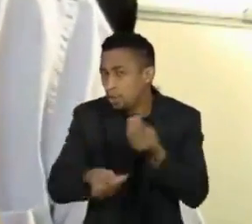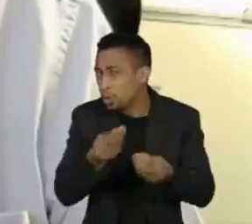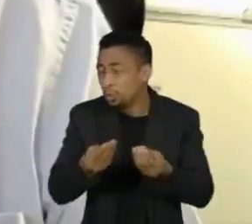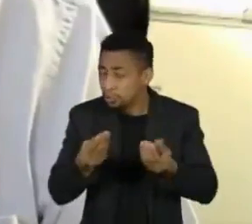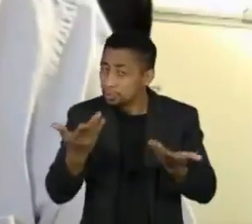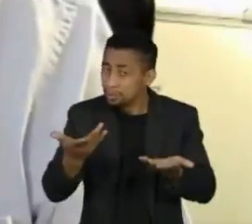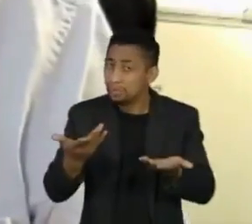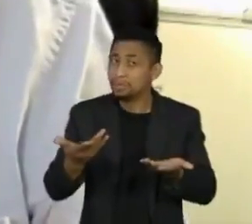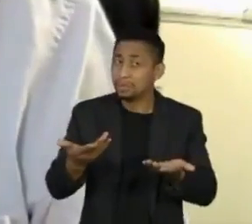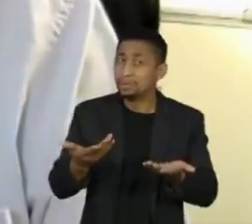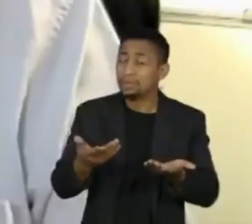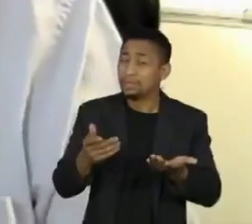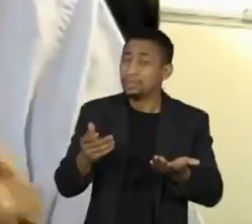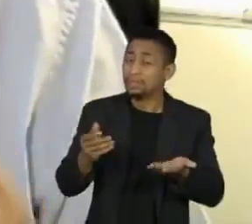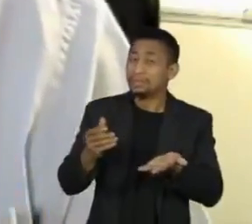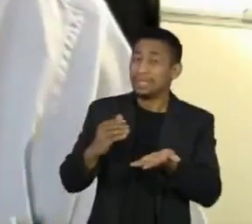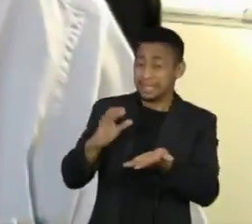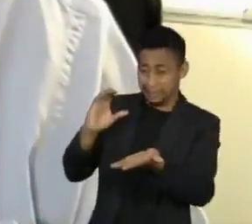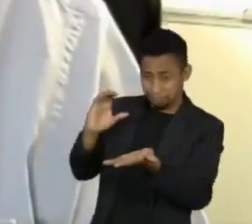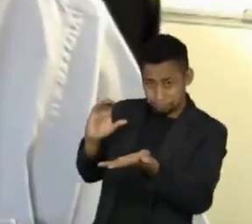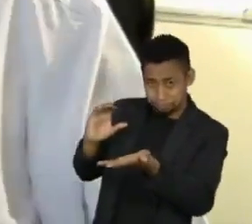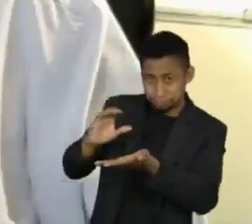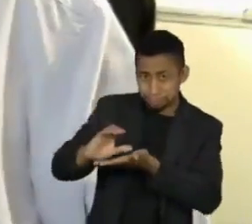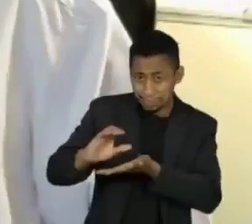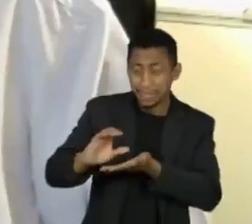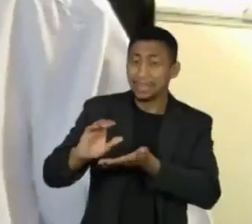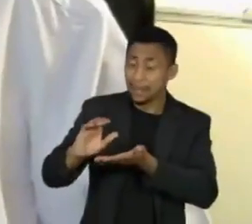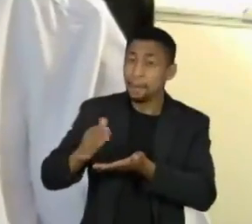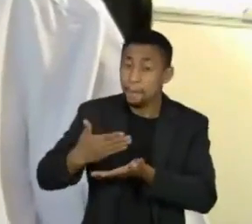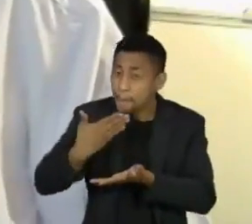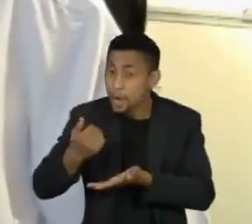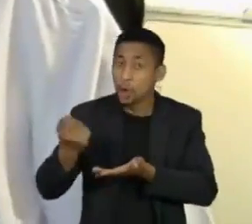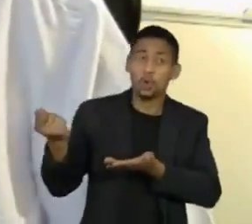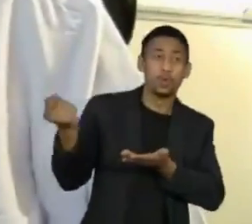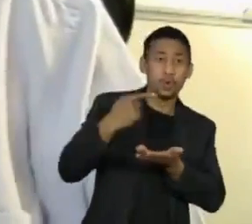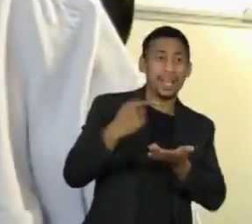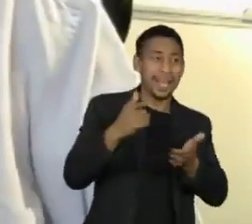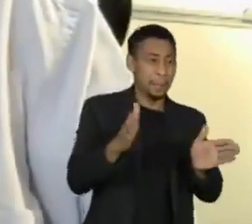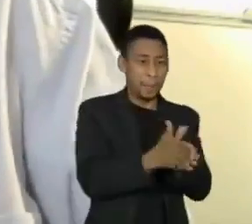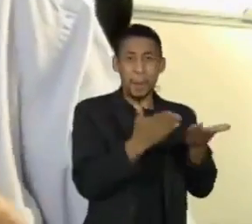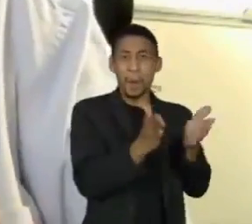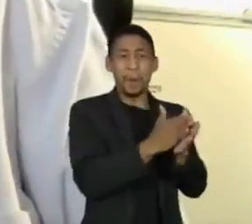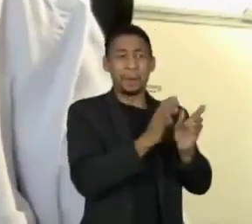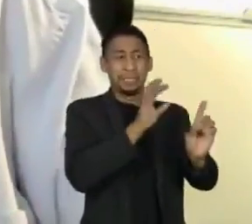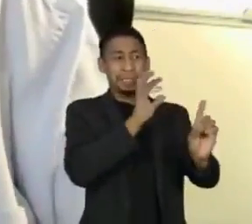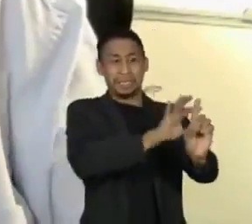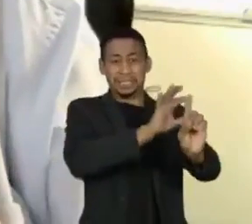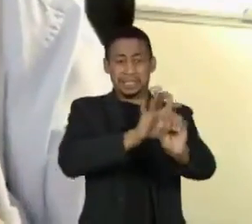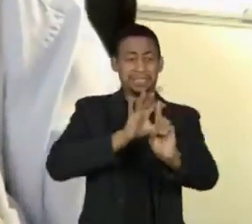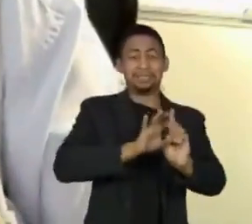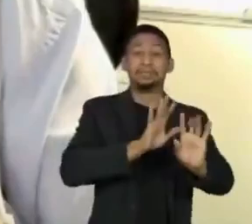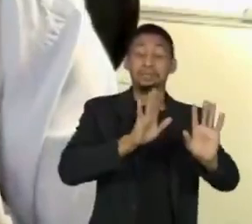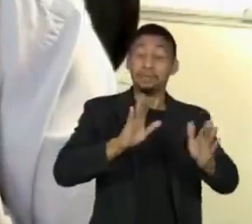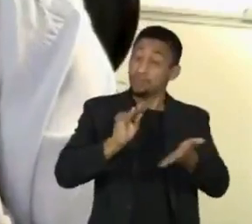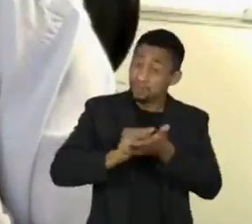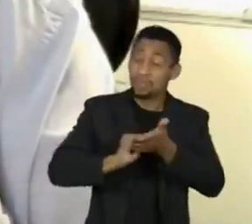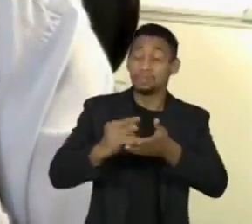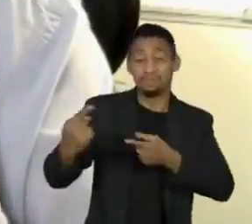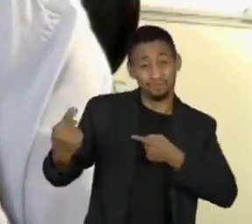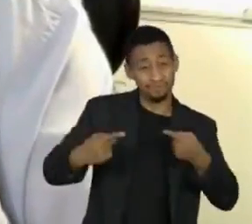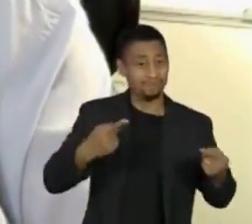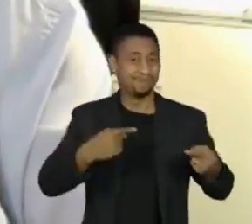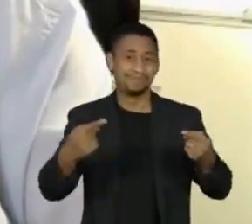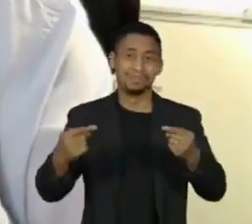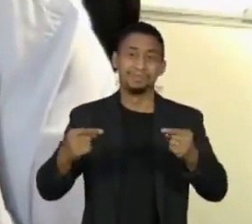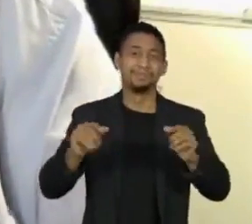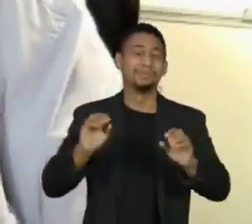muito menos do que os impactos da pobreza. O grande dilema nosso aqui é ter políticas,